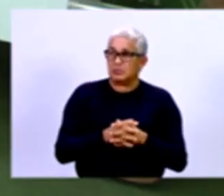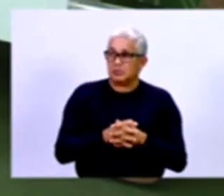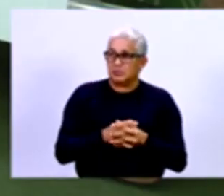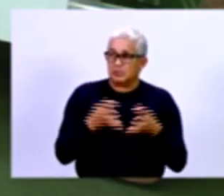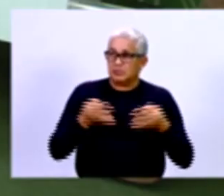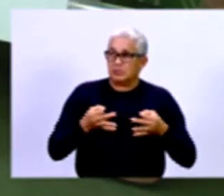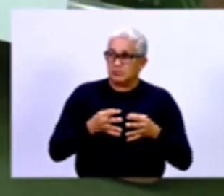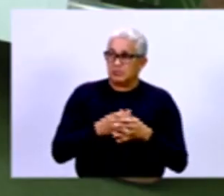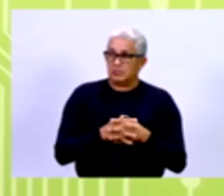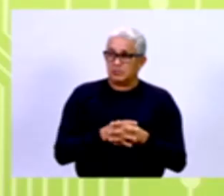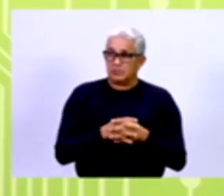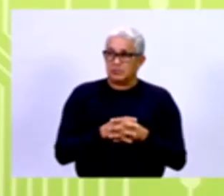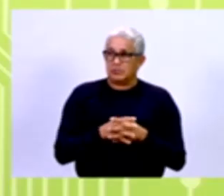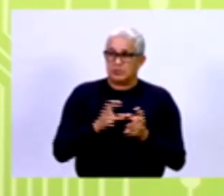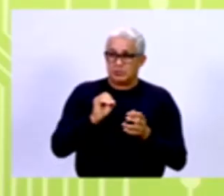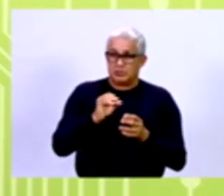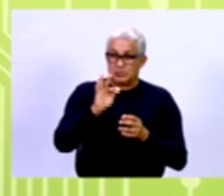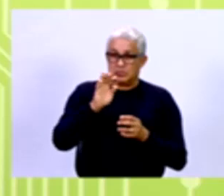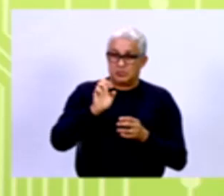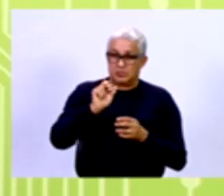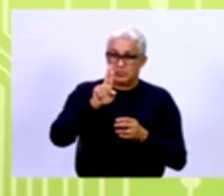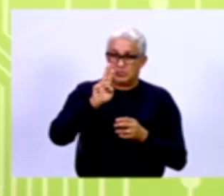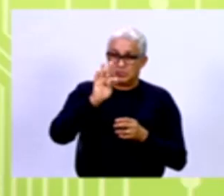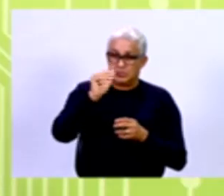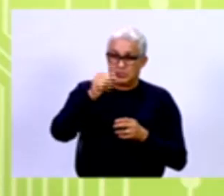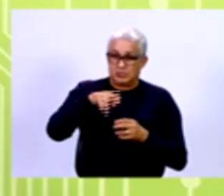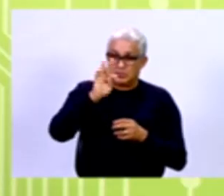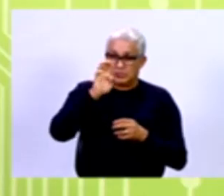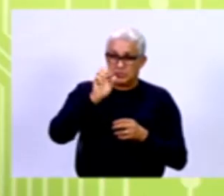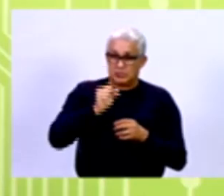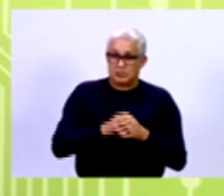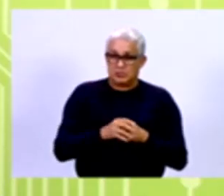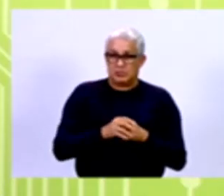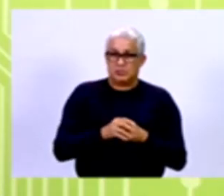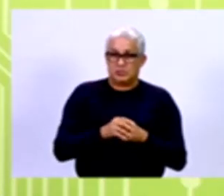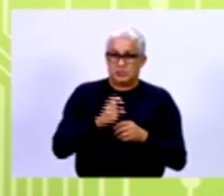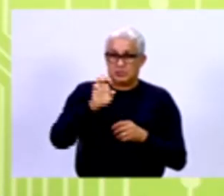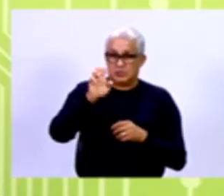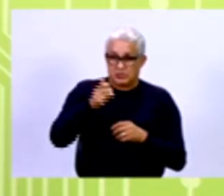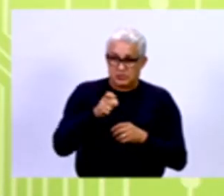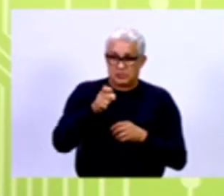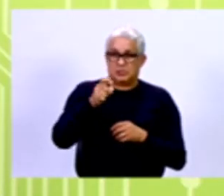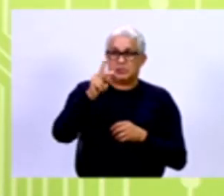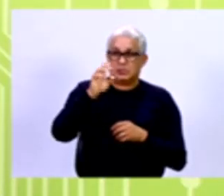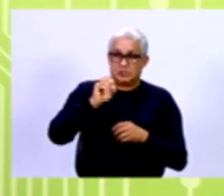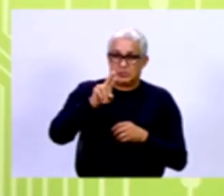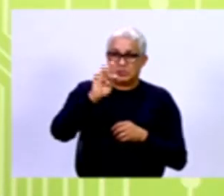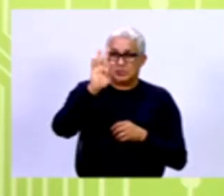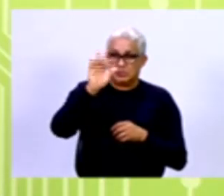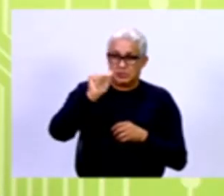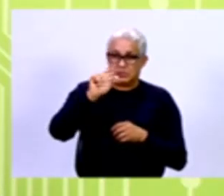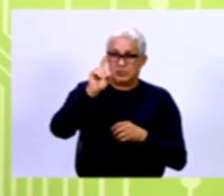Perfeito. Os ofertantes, nós já sinalizamos, né? São os exportadores,